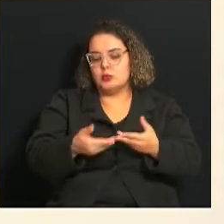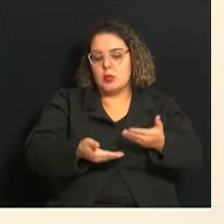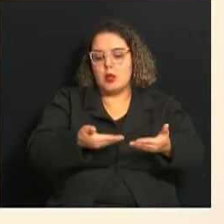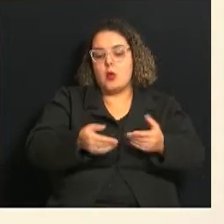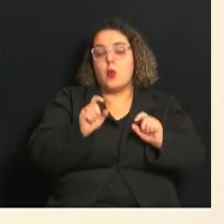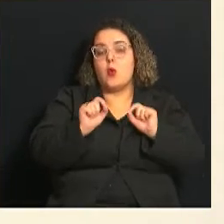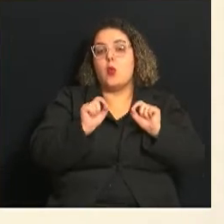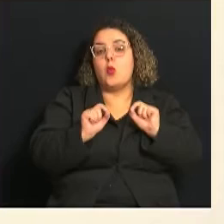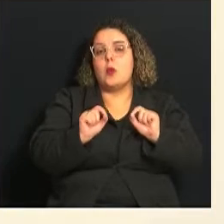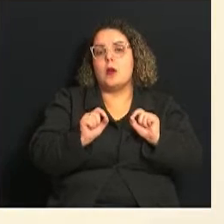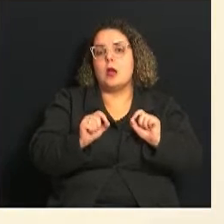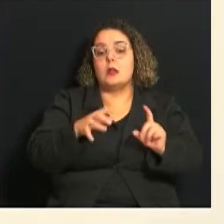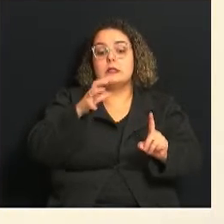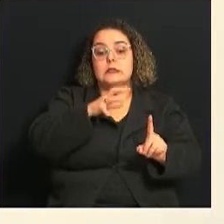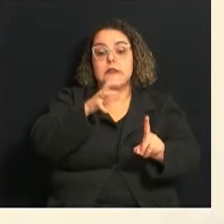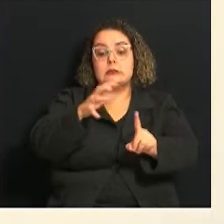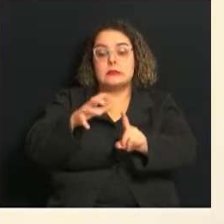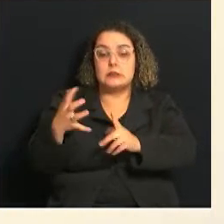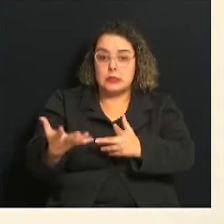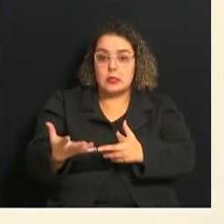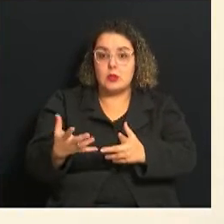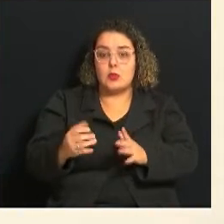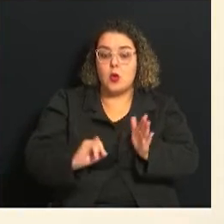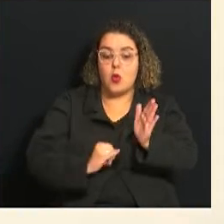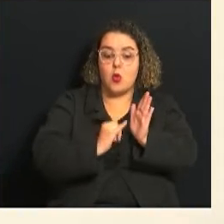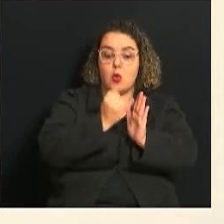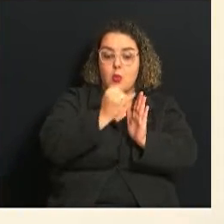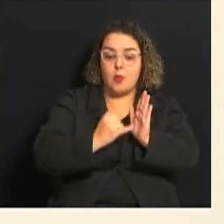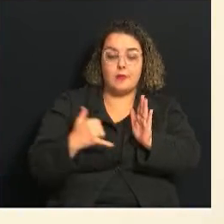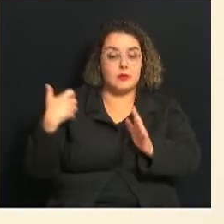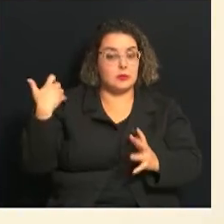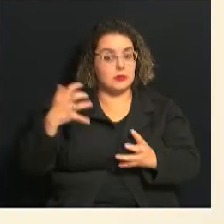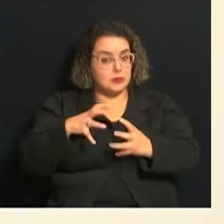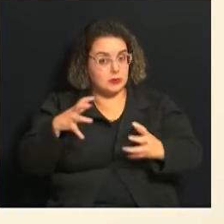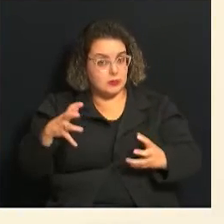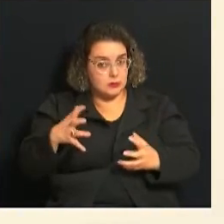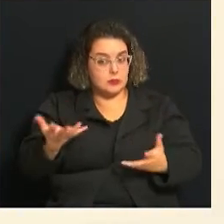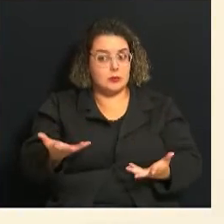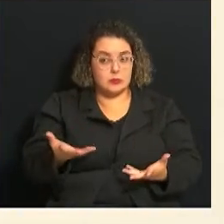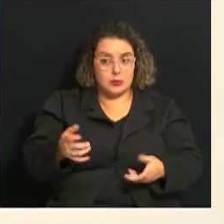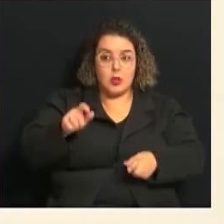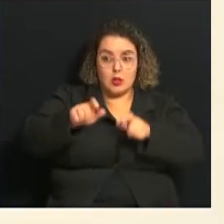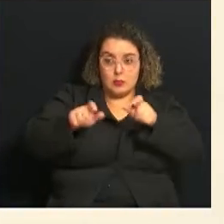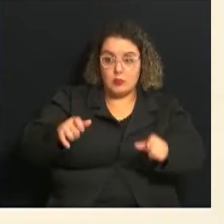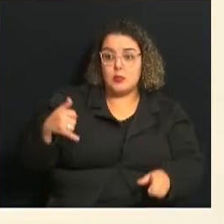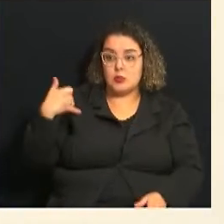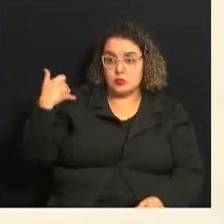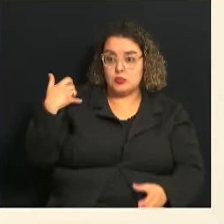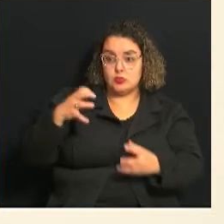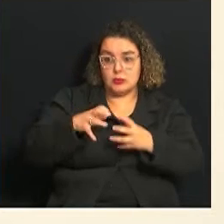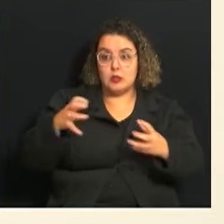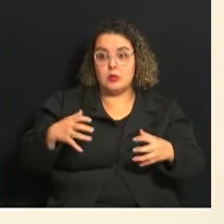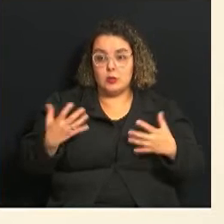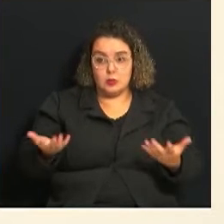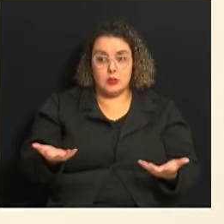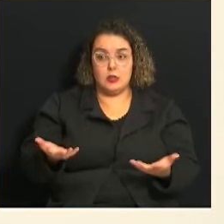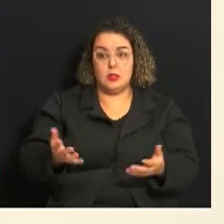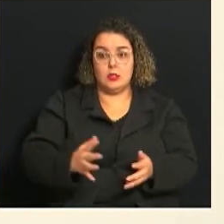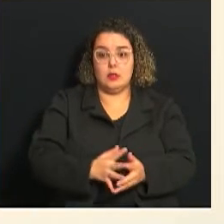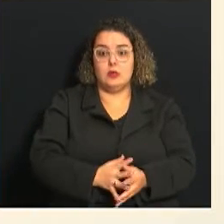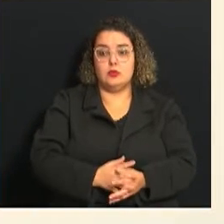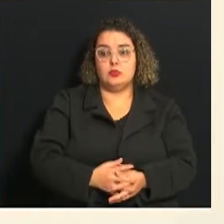dos impactos da chamada inflação da terceira idade, que atinge as pessoas idosas. Então, portanto,